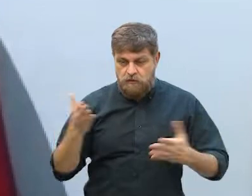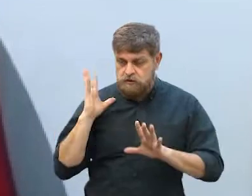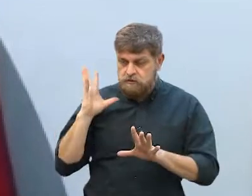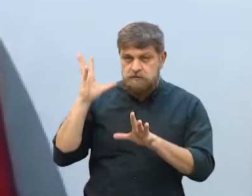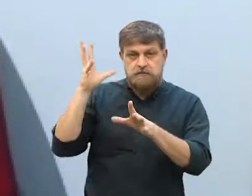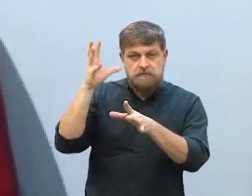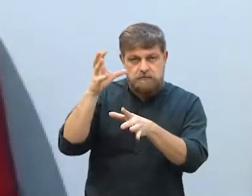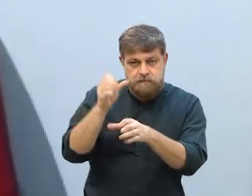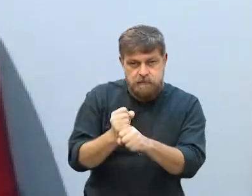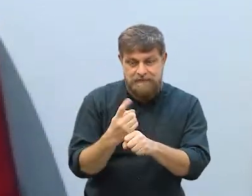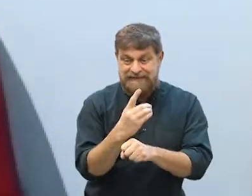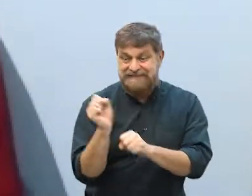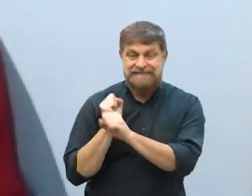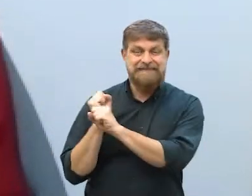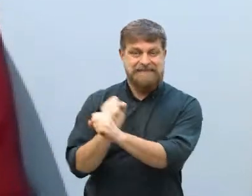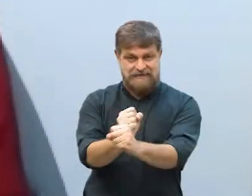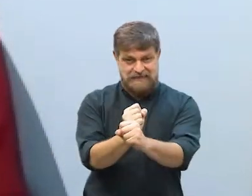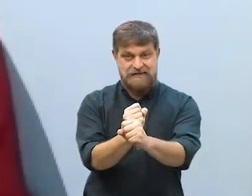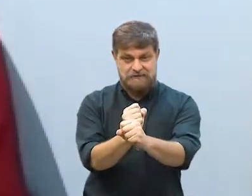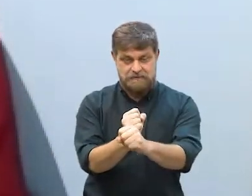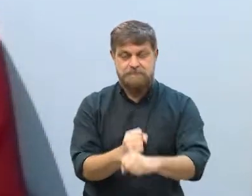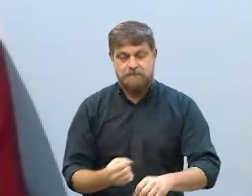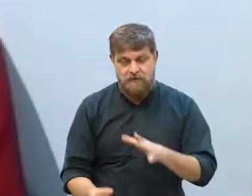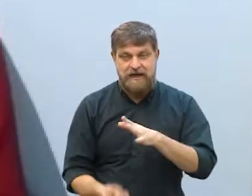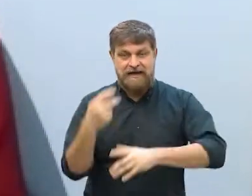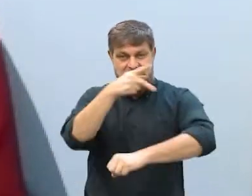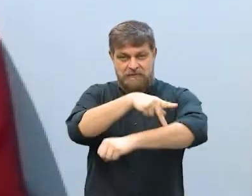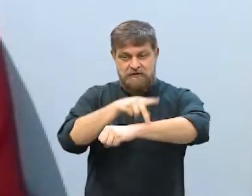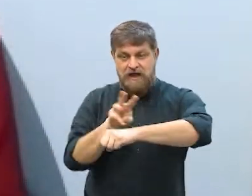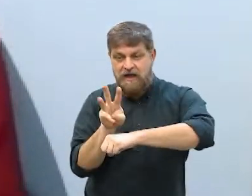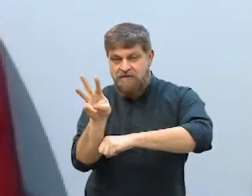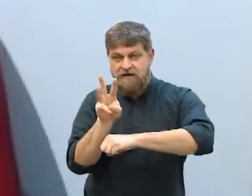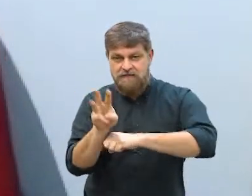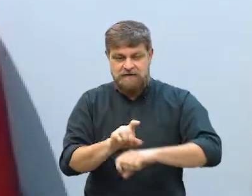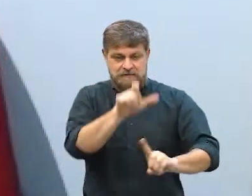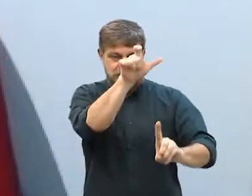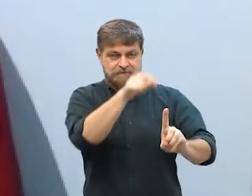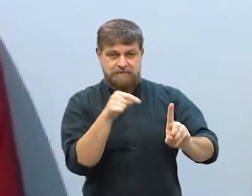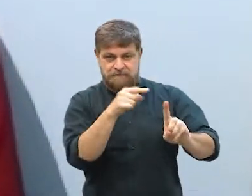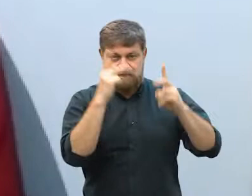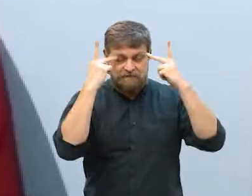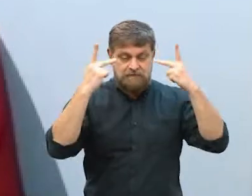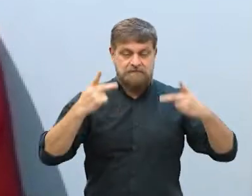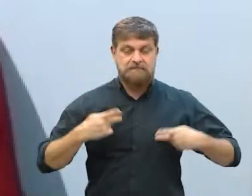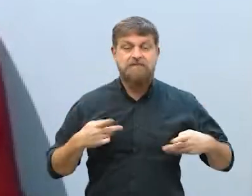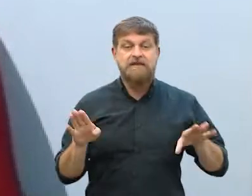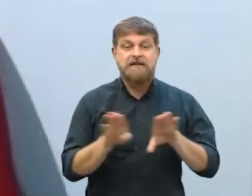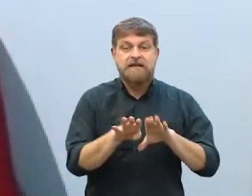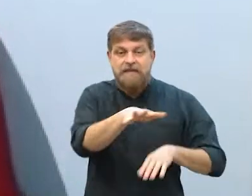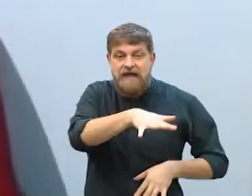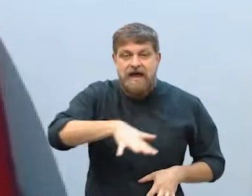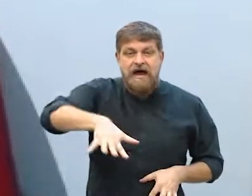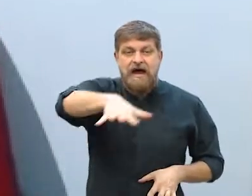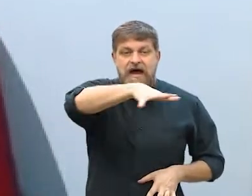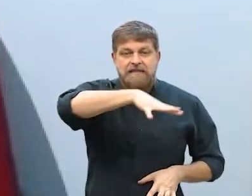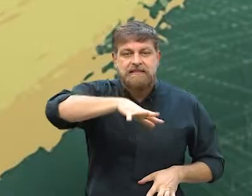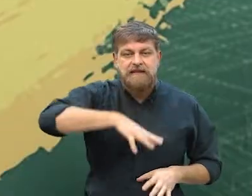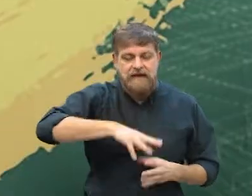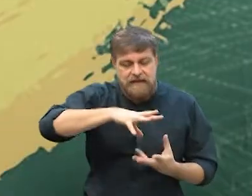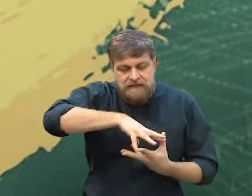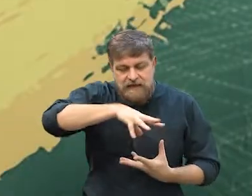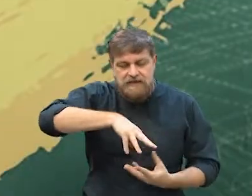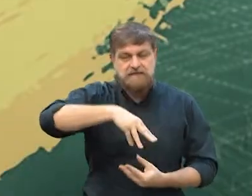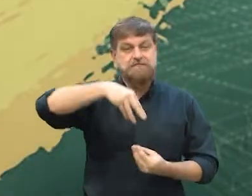fez 100 anos, e ela trata o ser humano também na dimensão espiritual. Bom, como